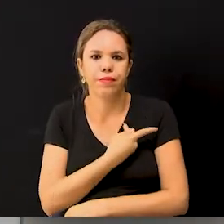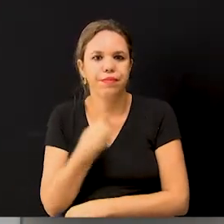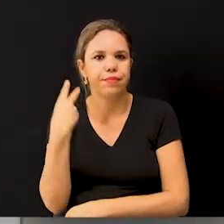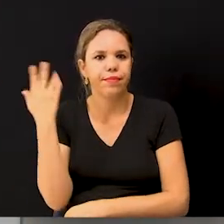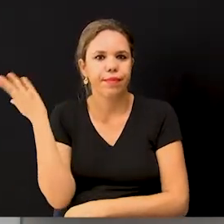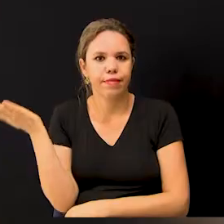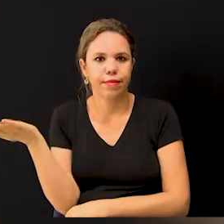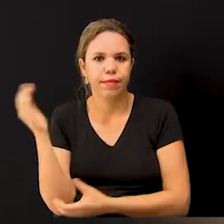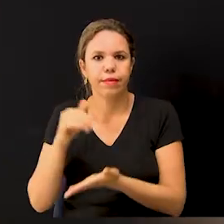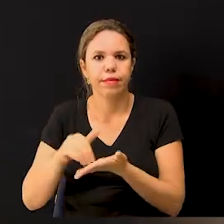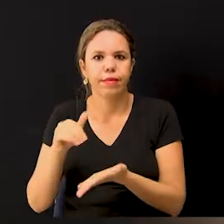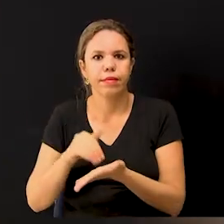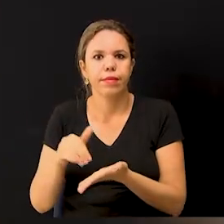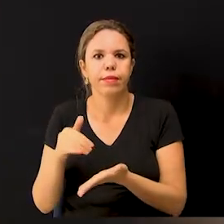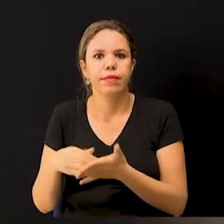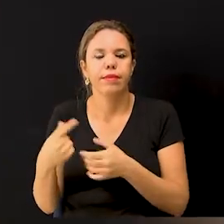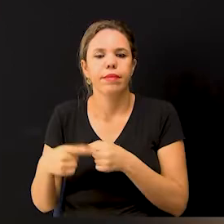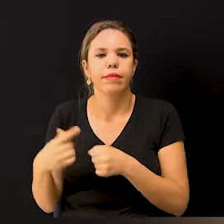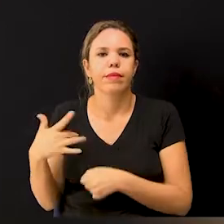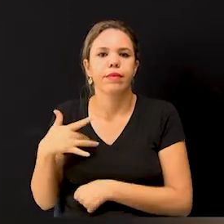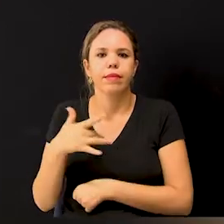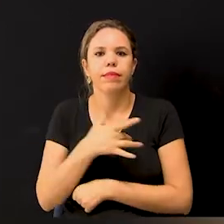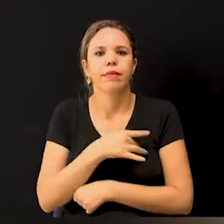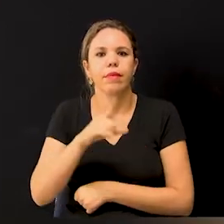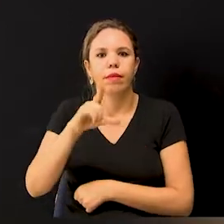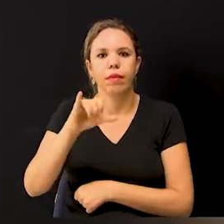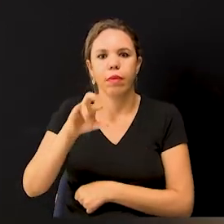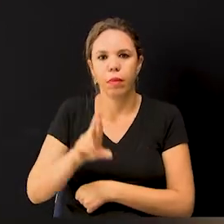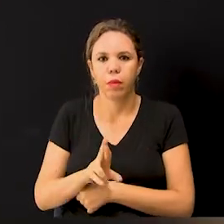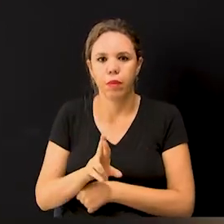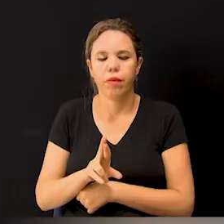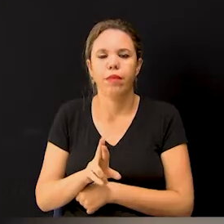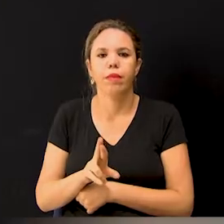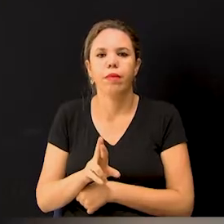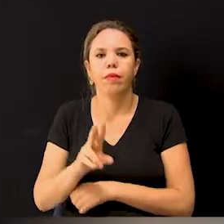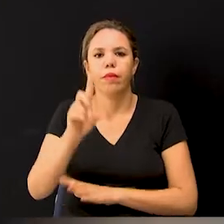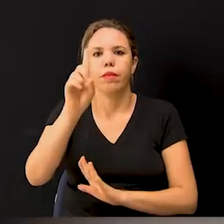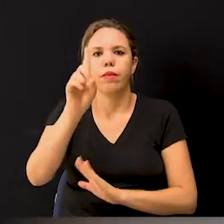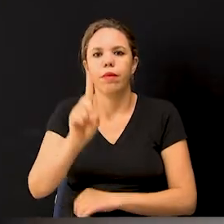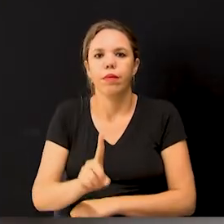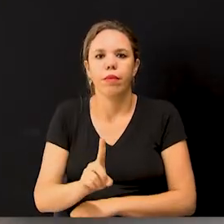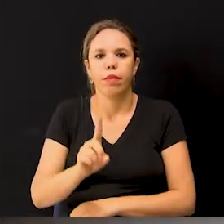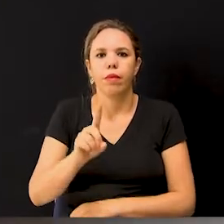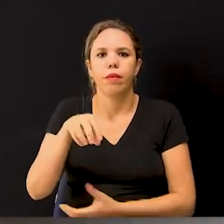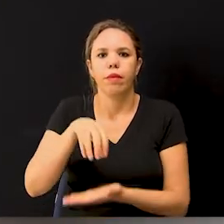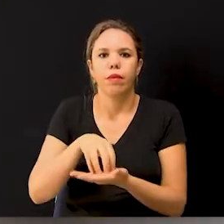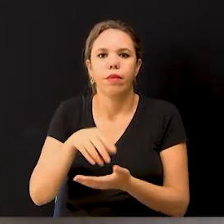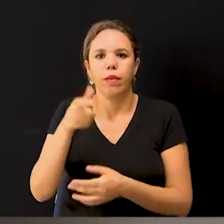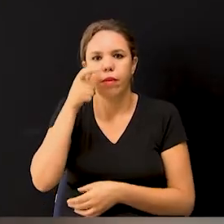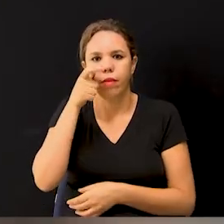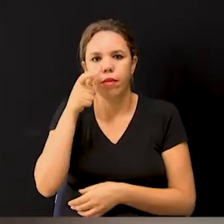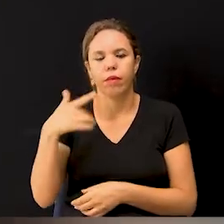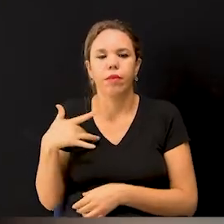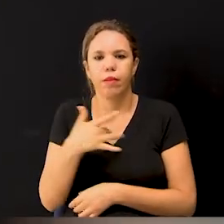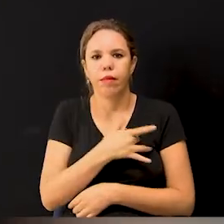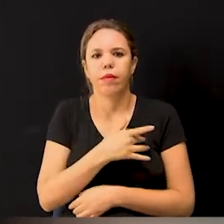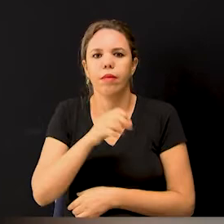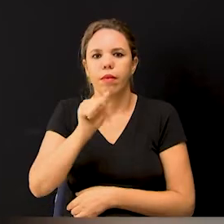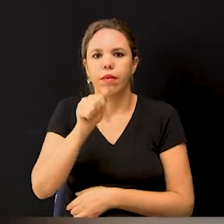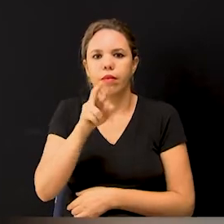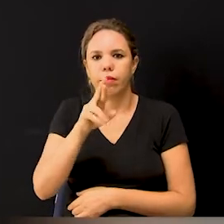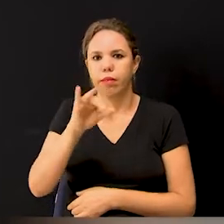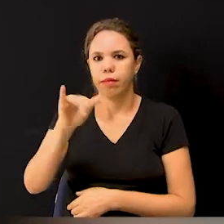Paulo Haddad, do secretário municipal de saúde, Lair Zambon, e da diretora do Departamento de Vigilância em